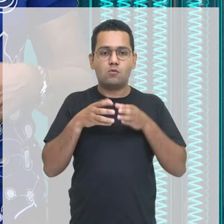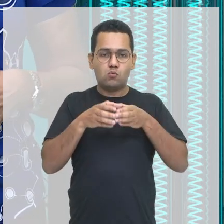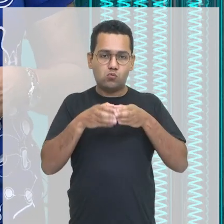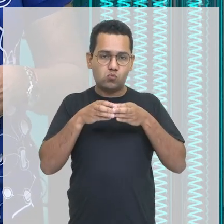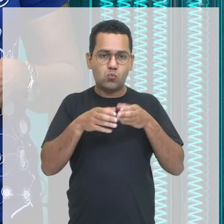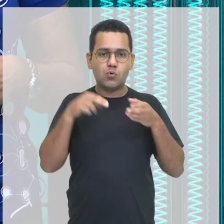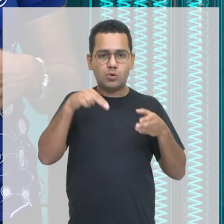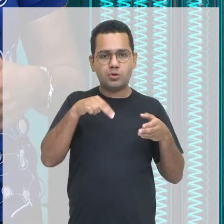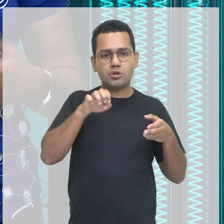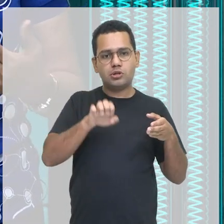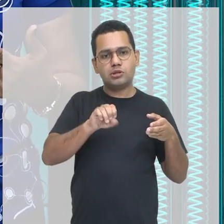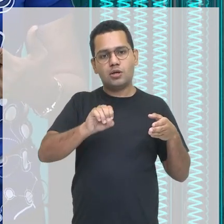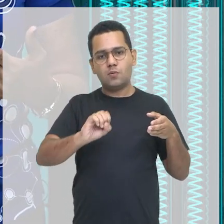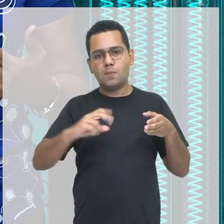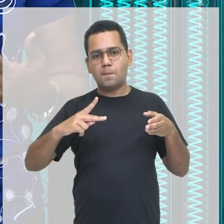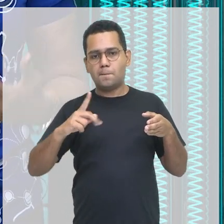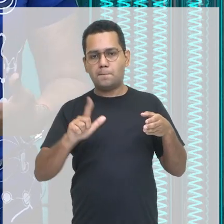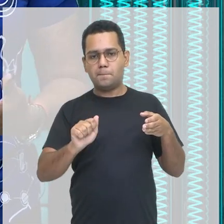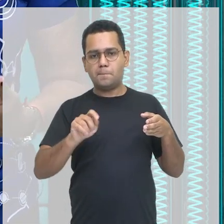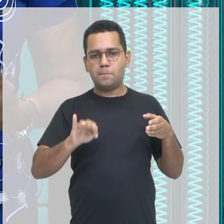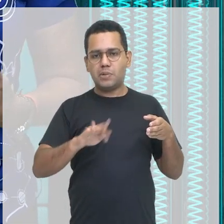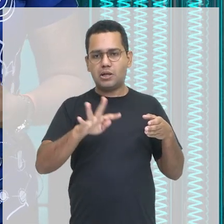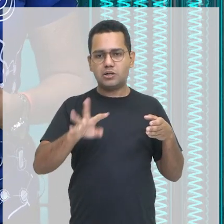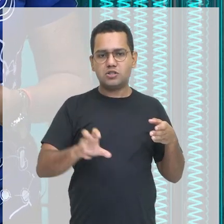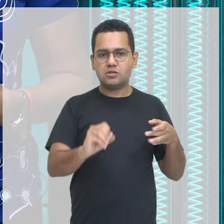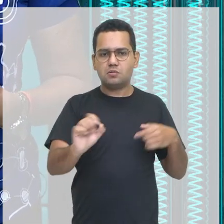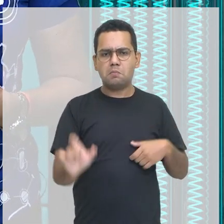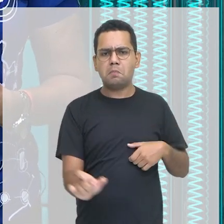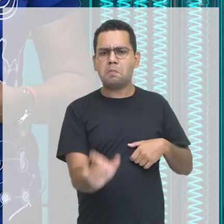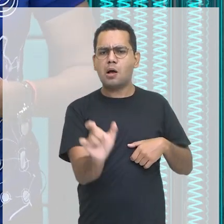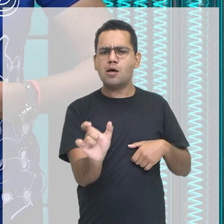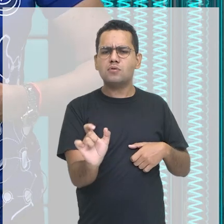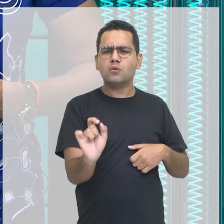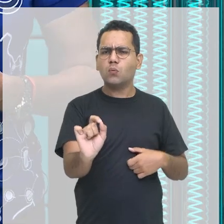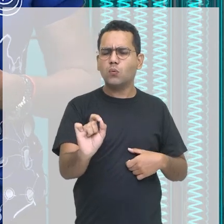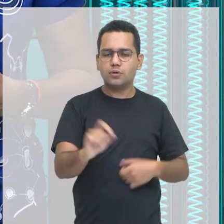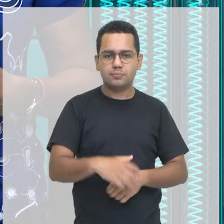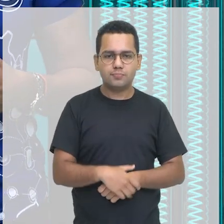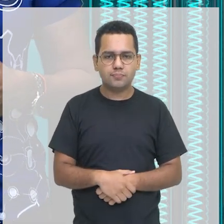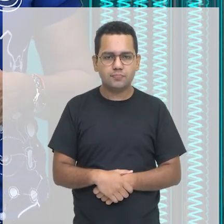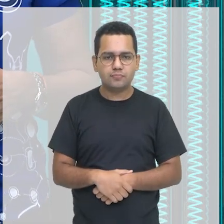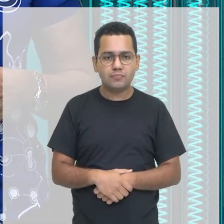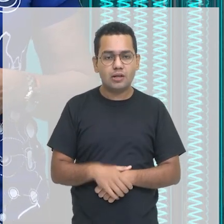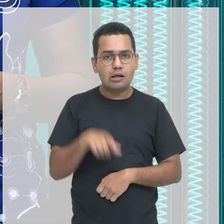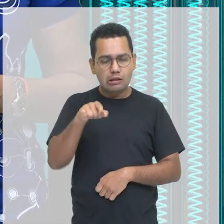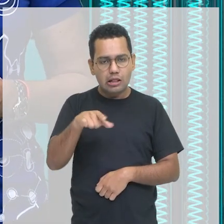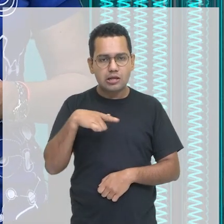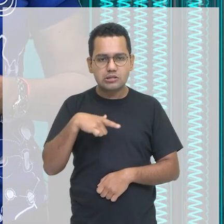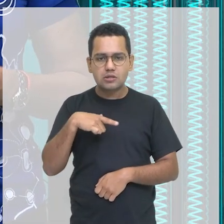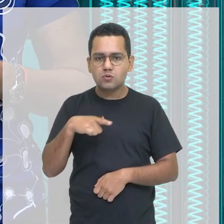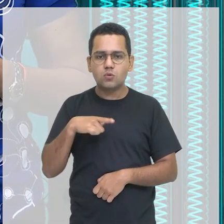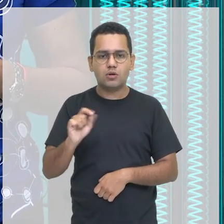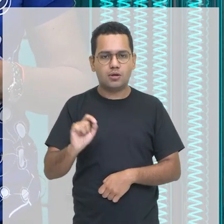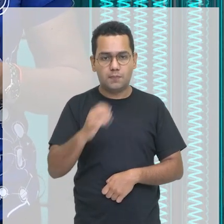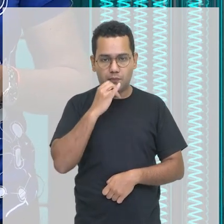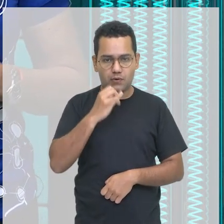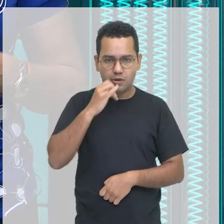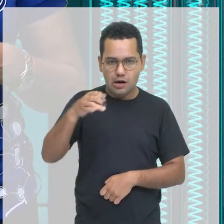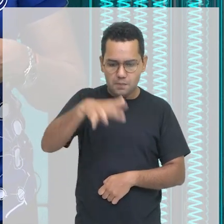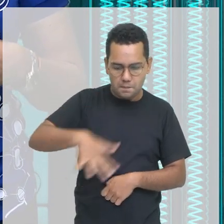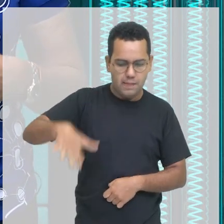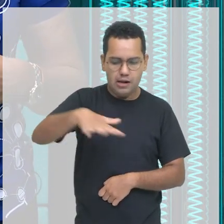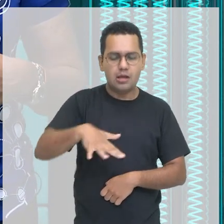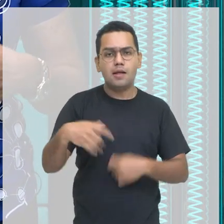neoplasticismo. E o que foi o neoplasticismo? Ele defendia uma total limpeza espacial para a